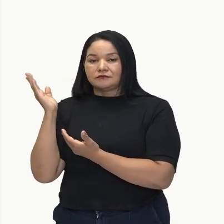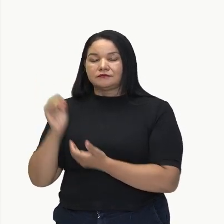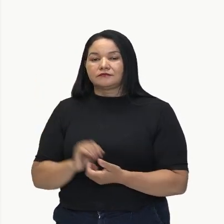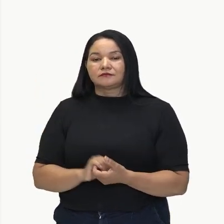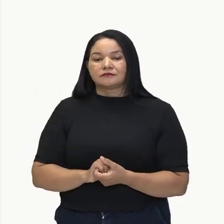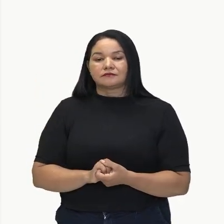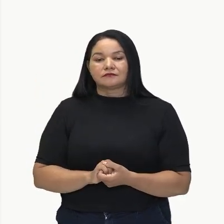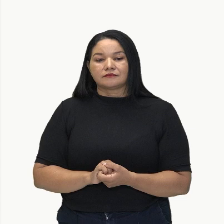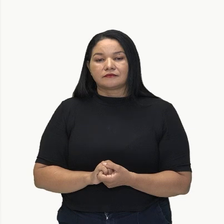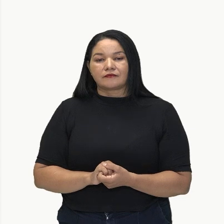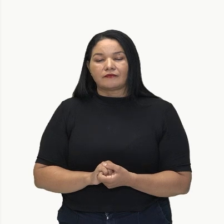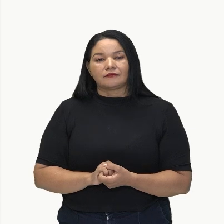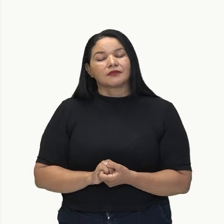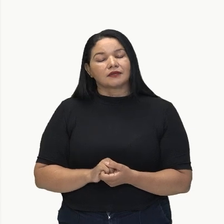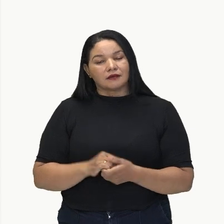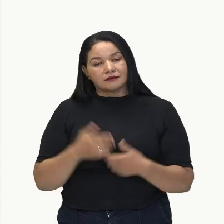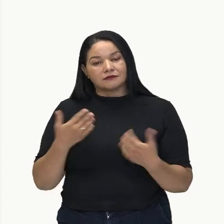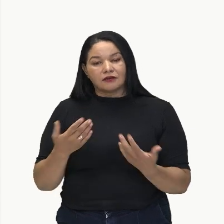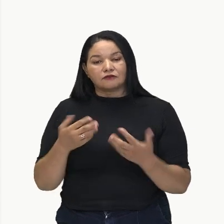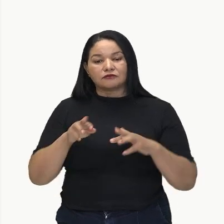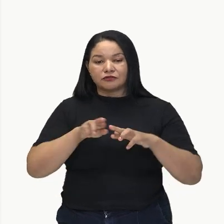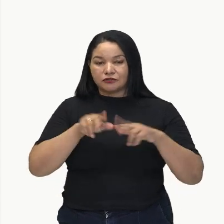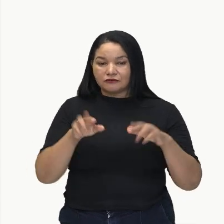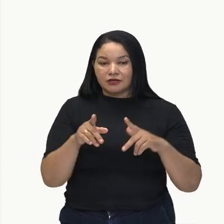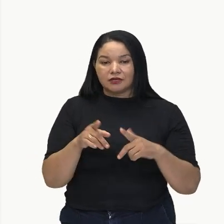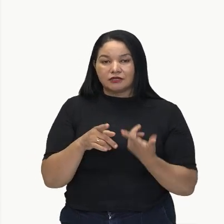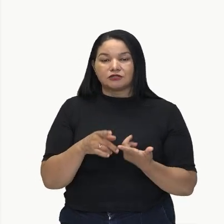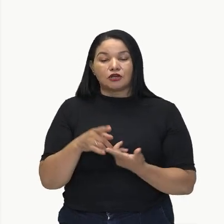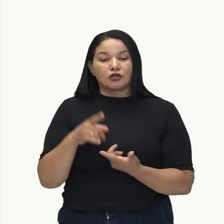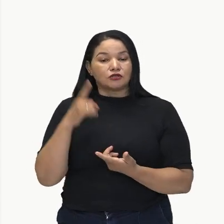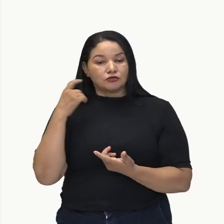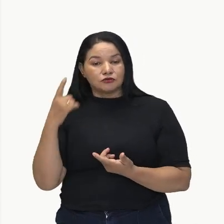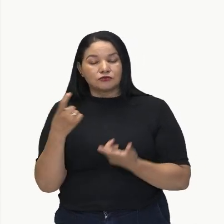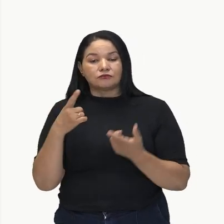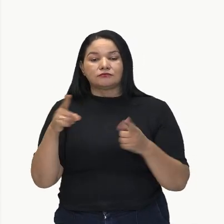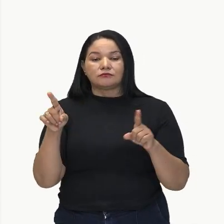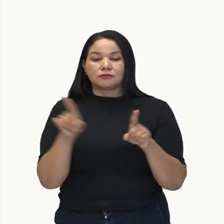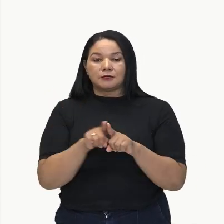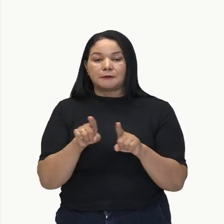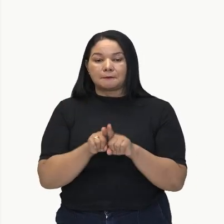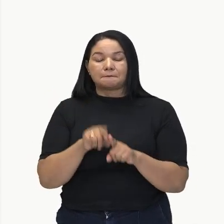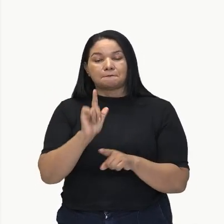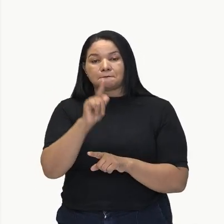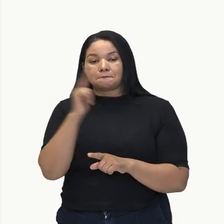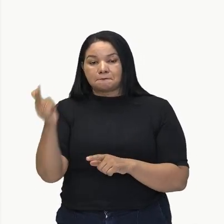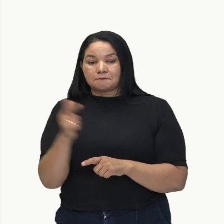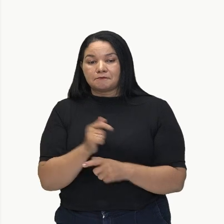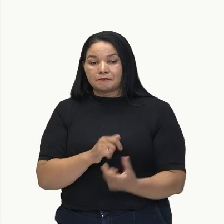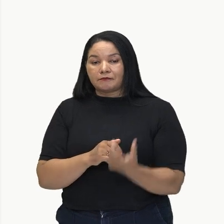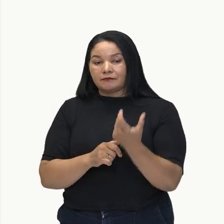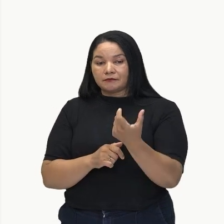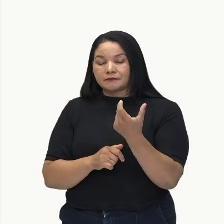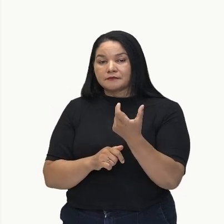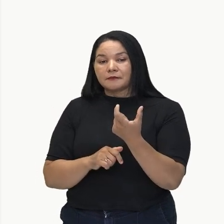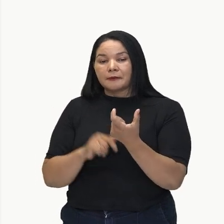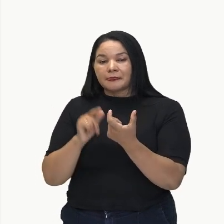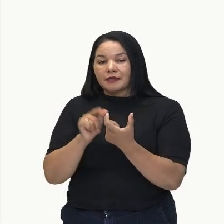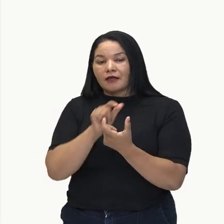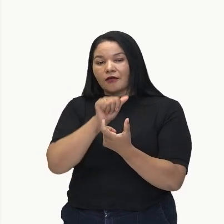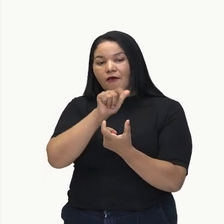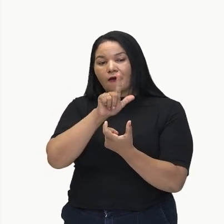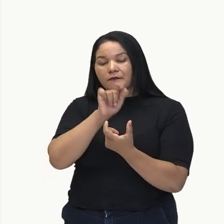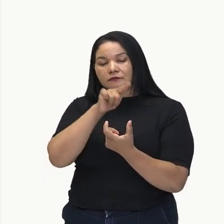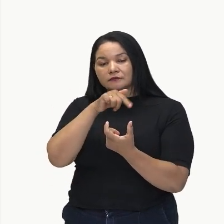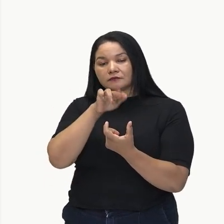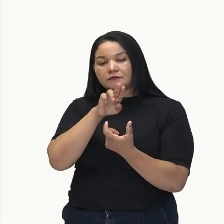essa diferença de tonicidade. No português, eu tenho alguém. Só que no espanhol, eu